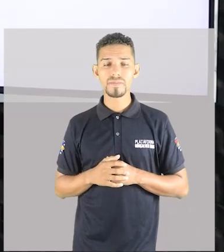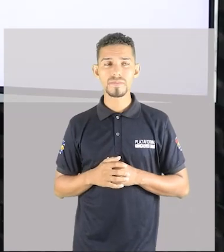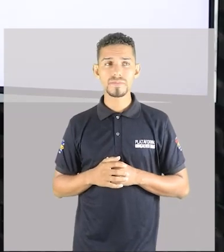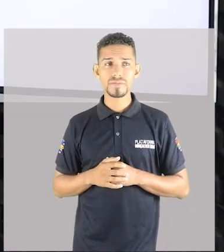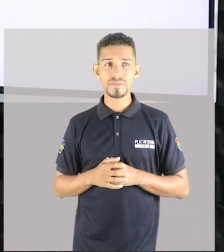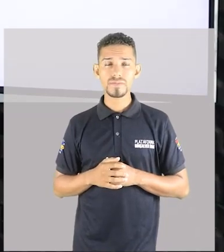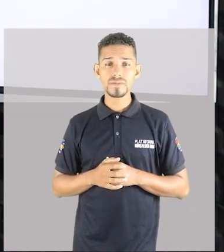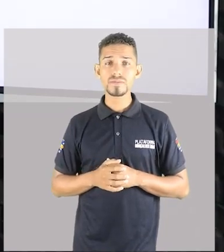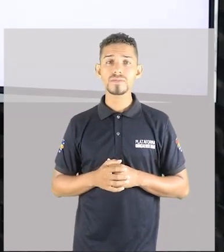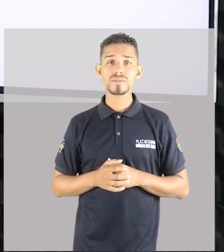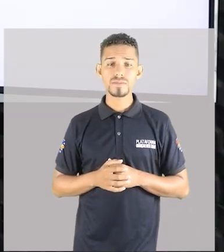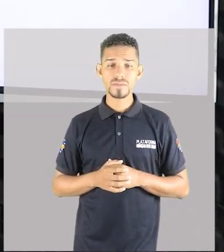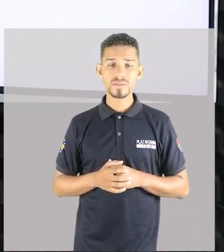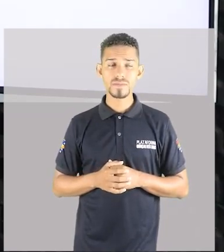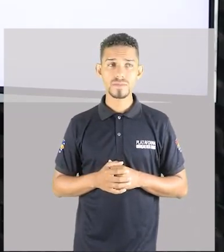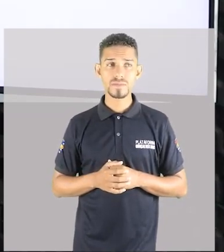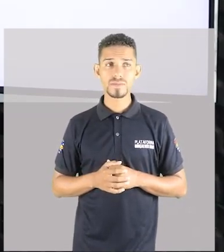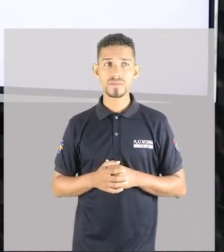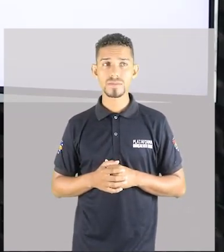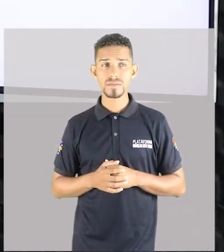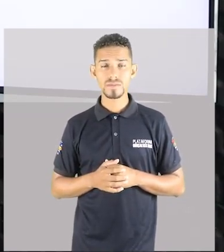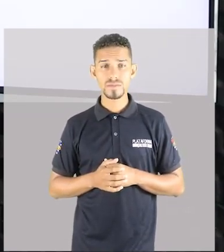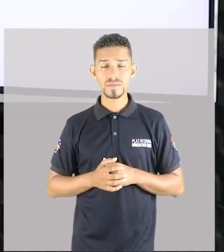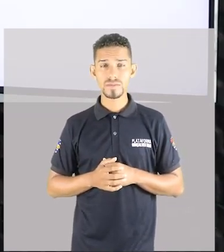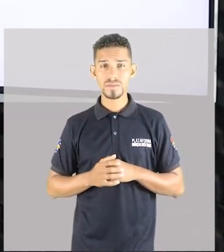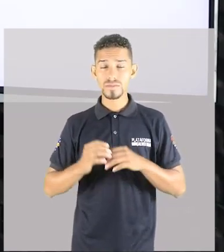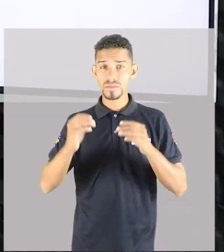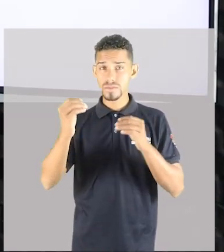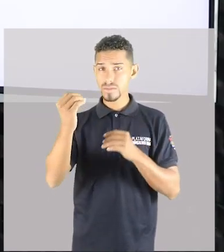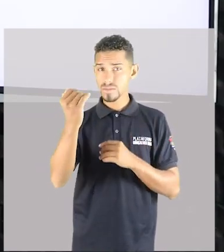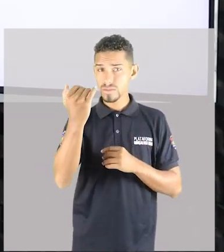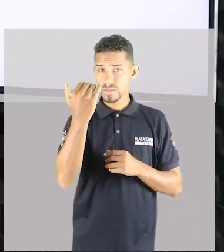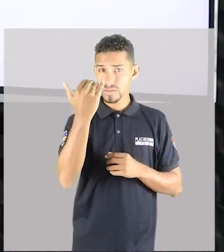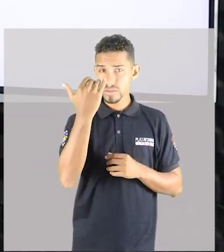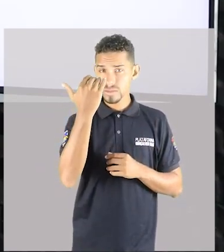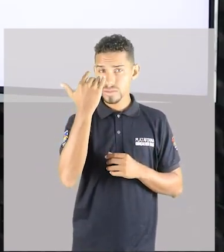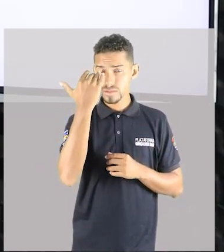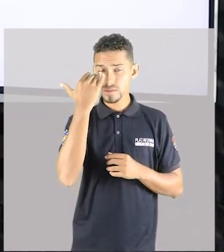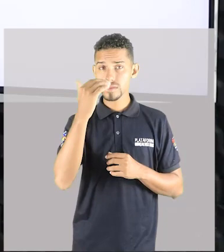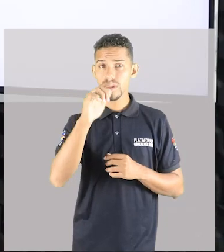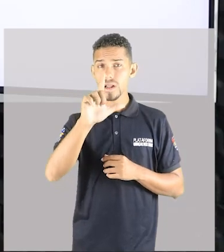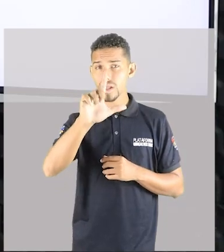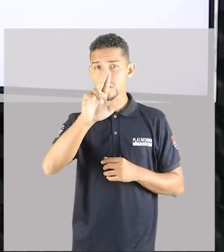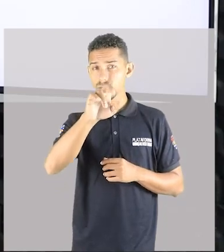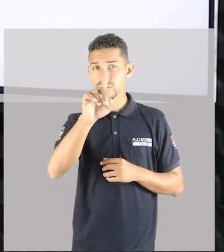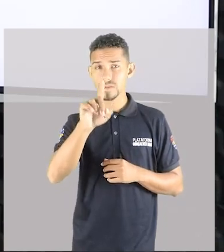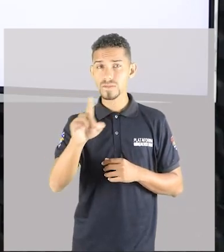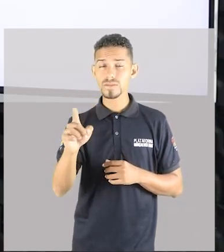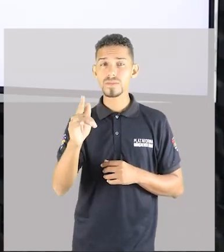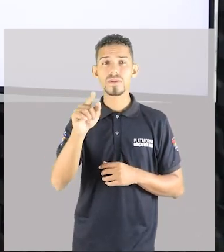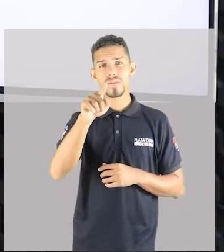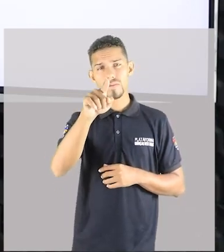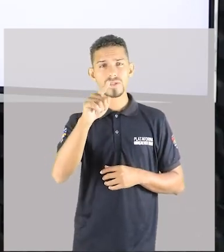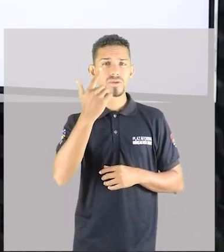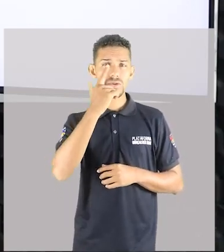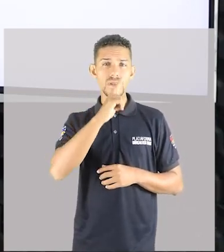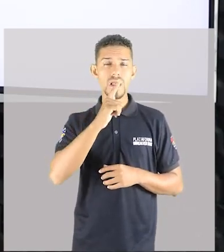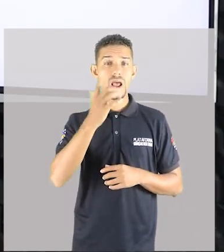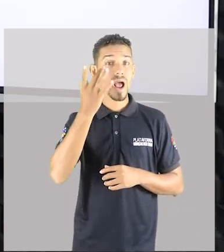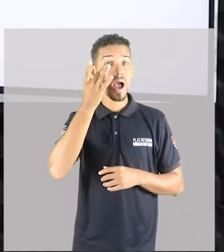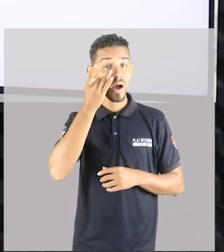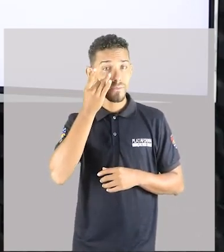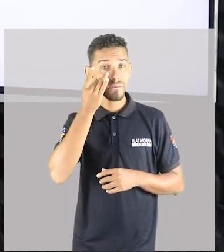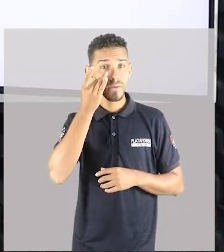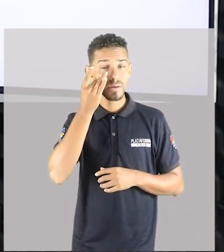figurinha. Ó, a luz, para vocês me olharem, se fosse ao vivo,